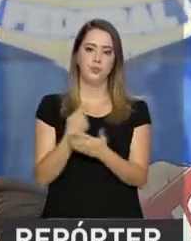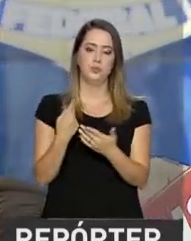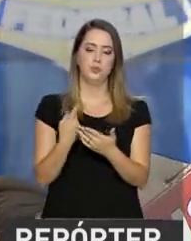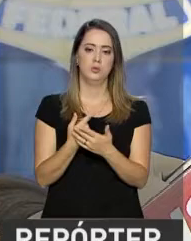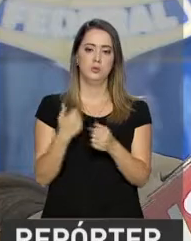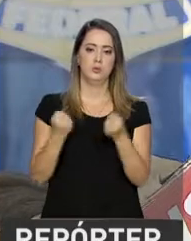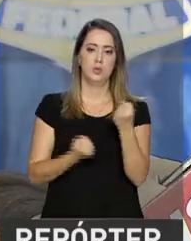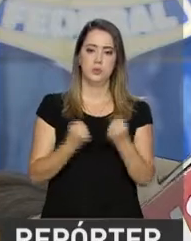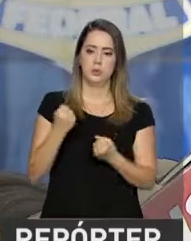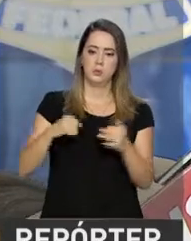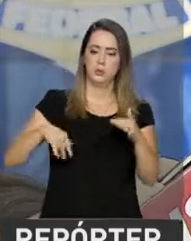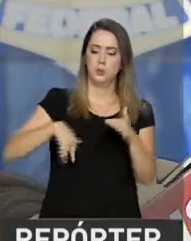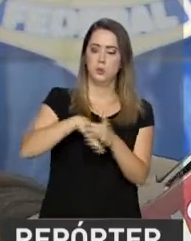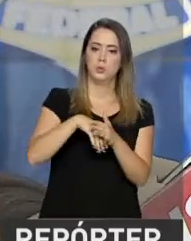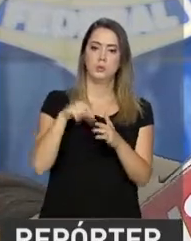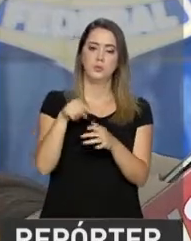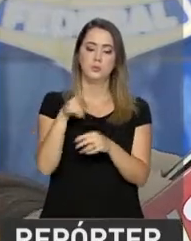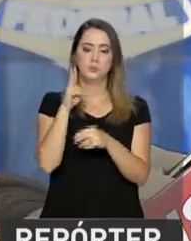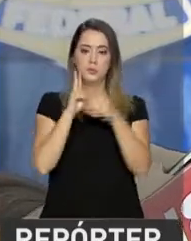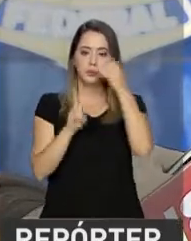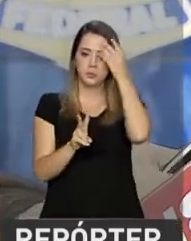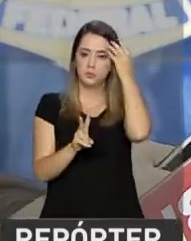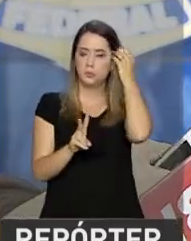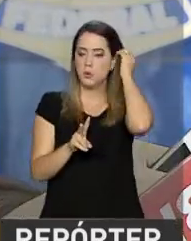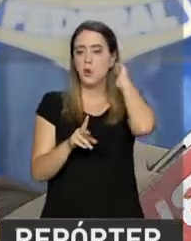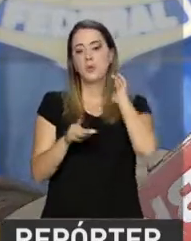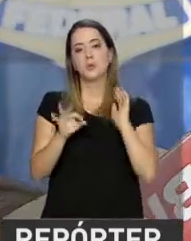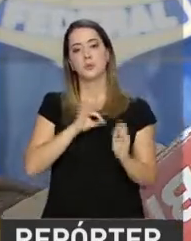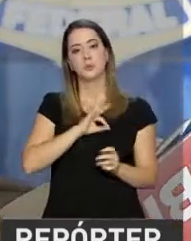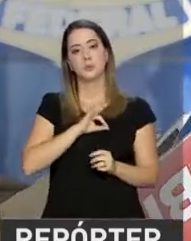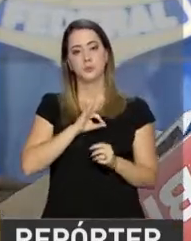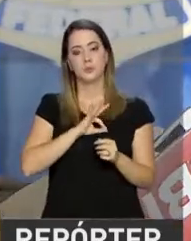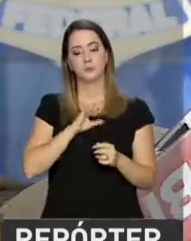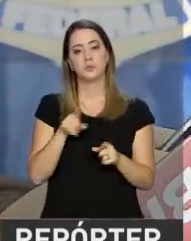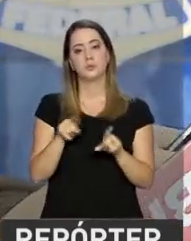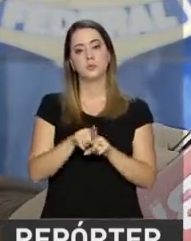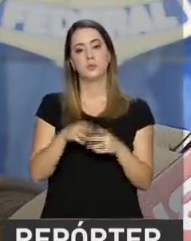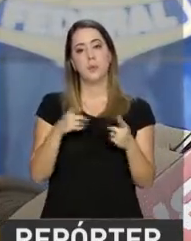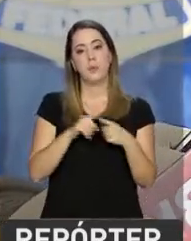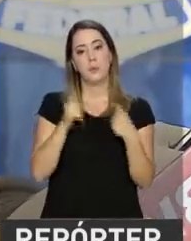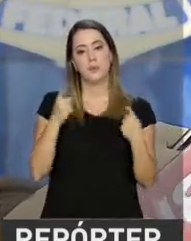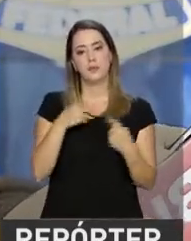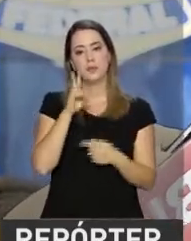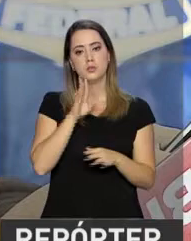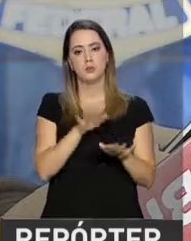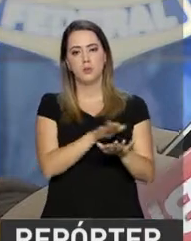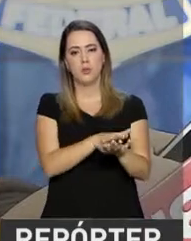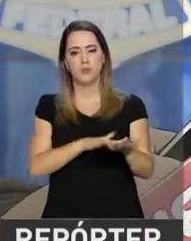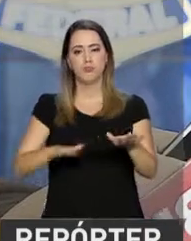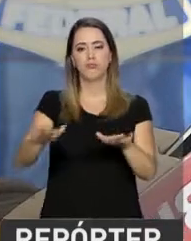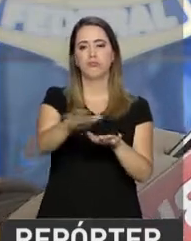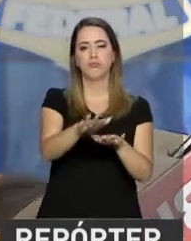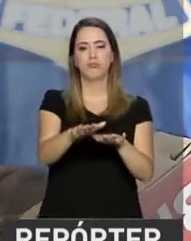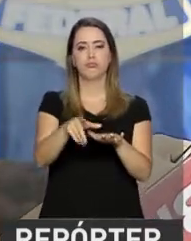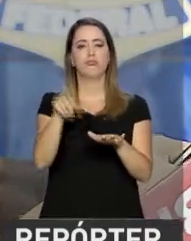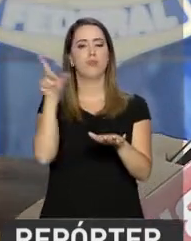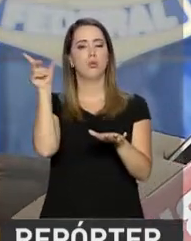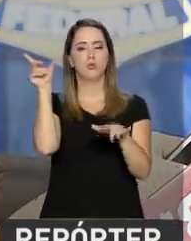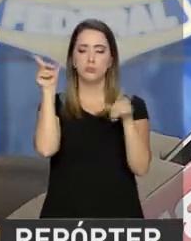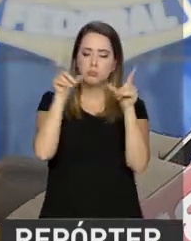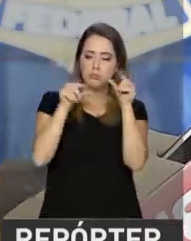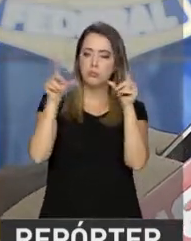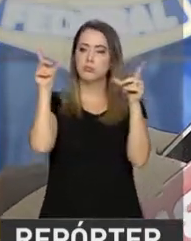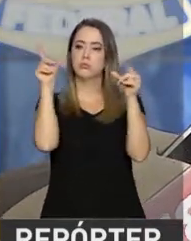críticos são reforçados o policiamento e infelizmente a outra passagem a falta de atenção o